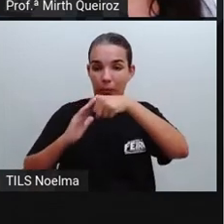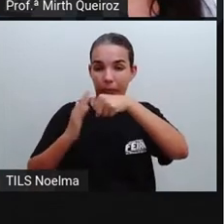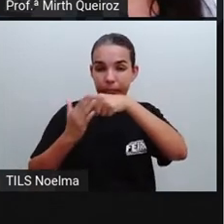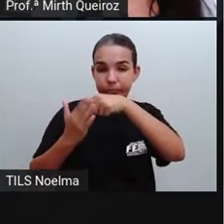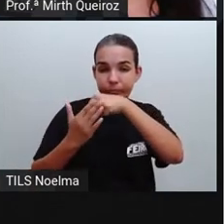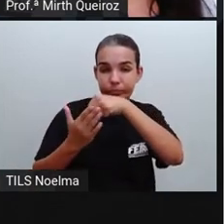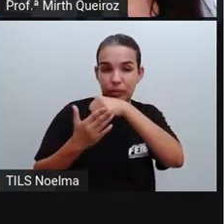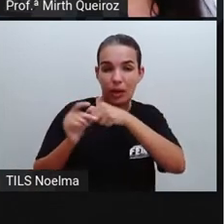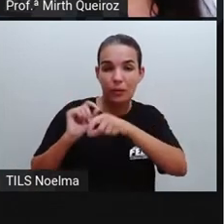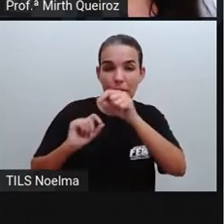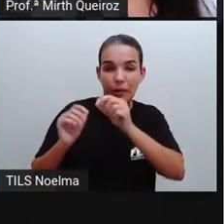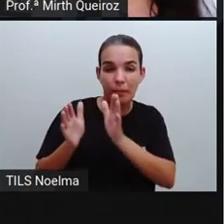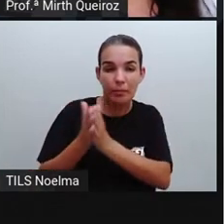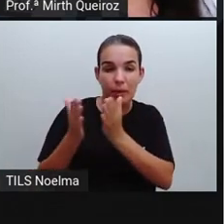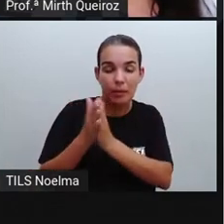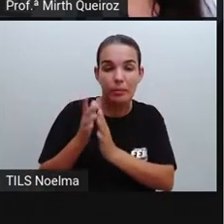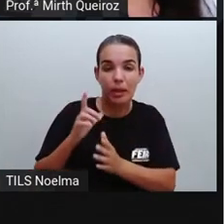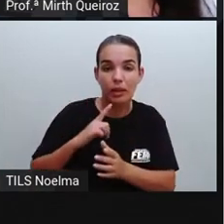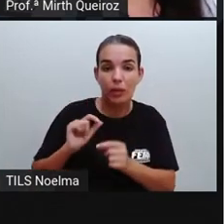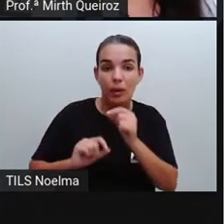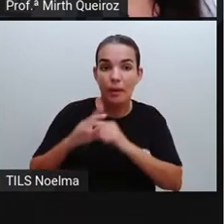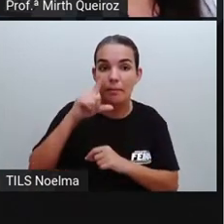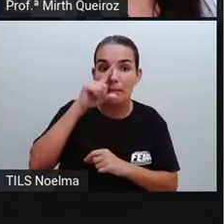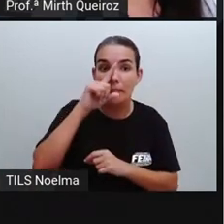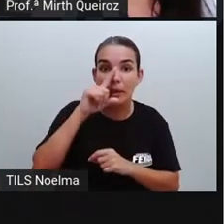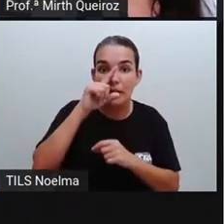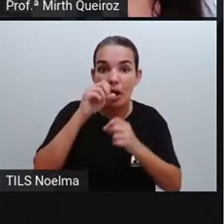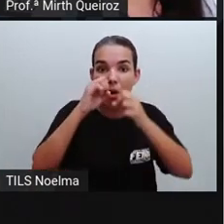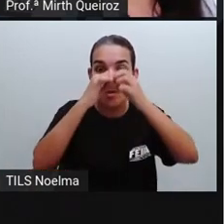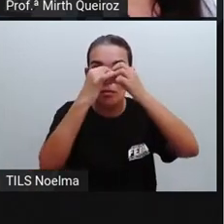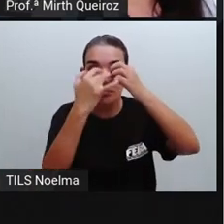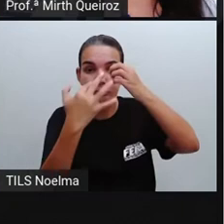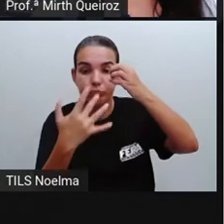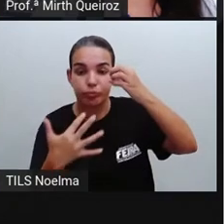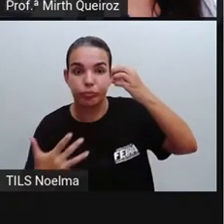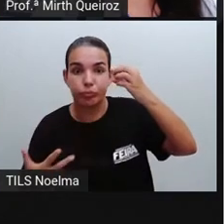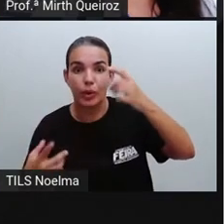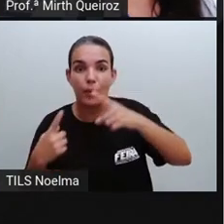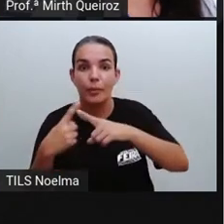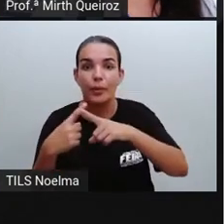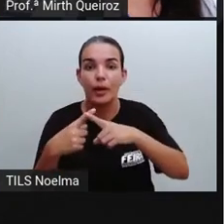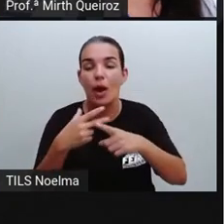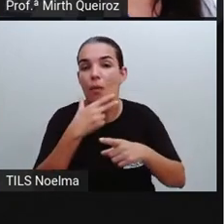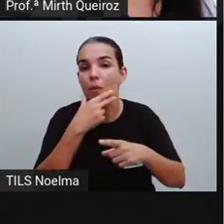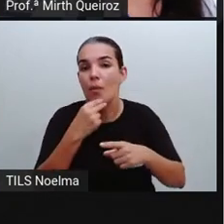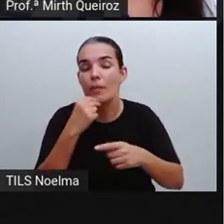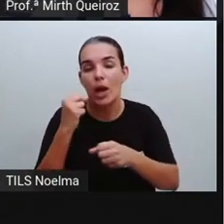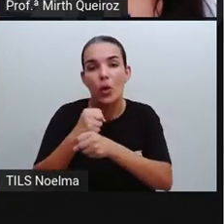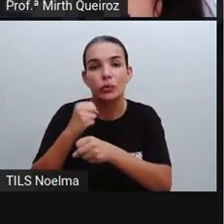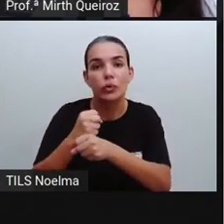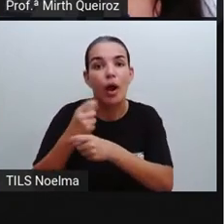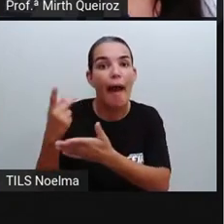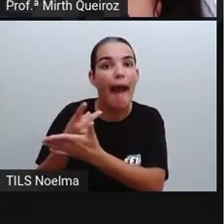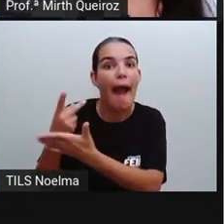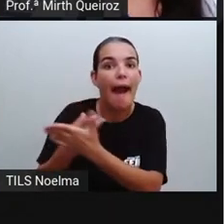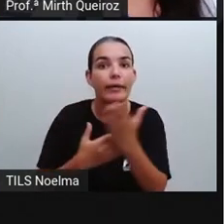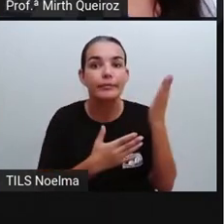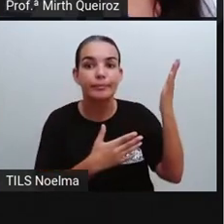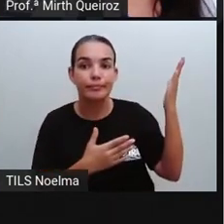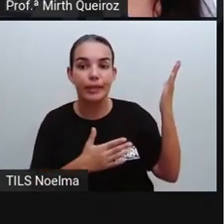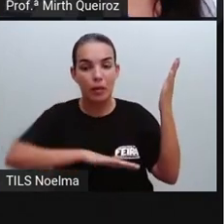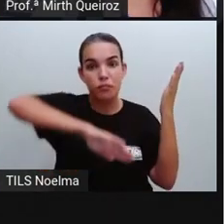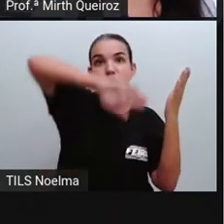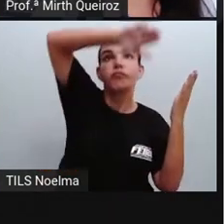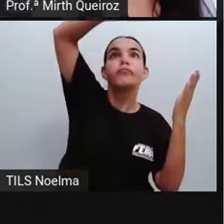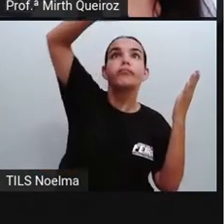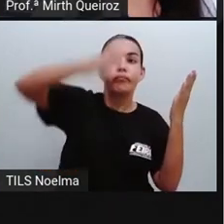o perigo do desmoronamento, né, por conta da forma desenfreada como o homem constrói aí as suas casas, está